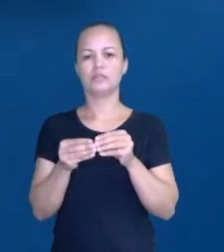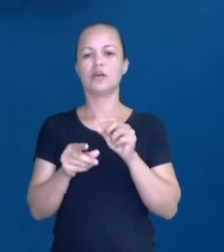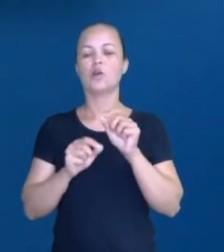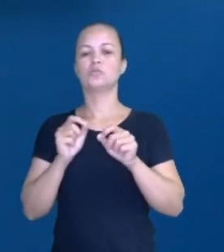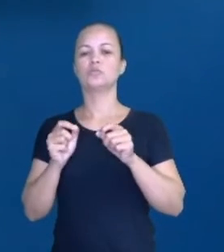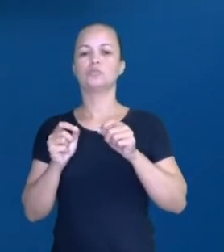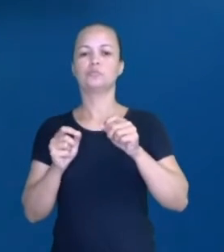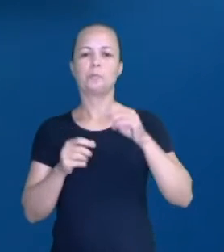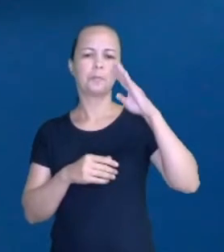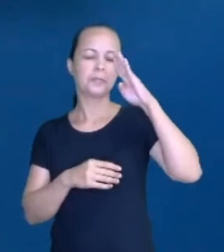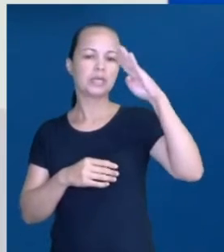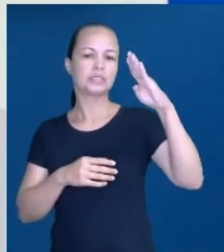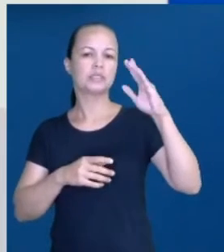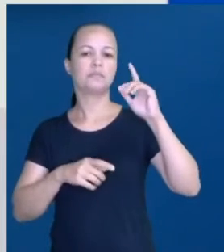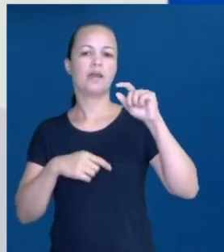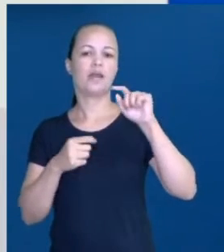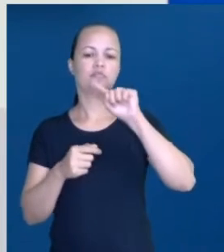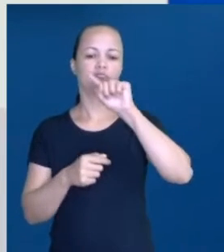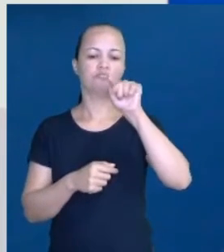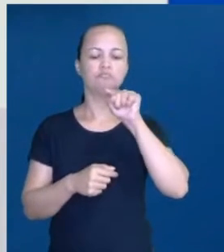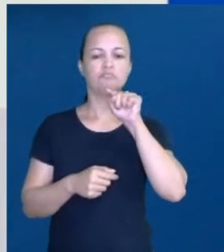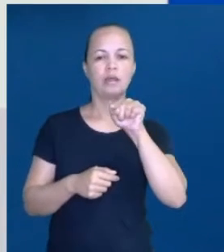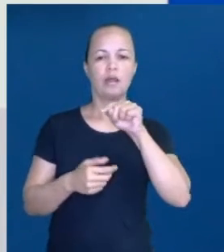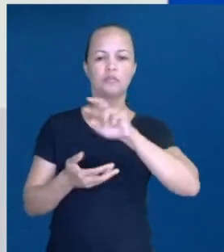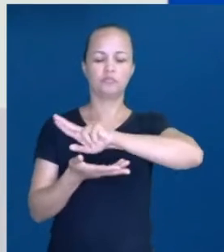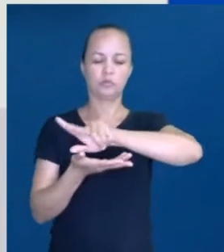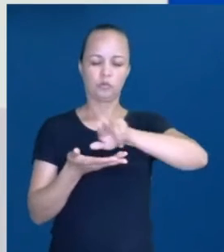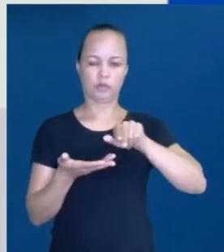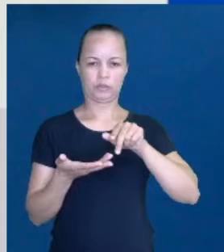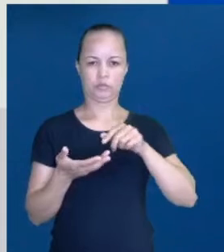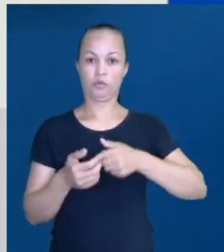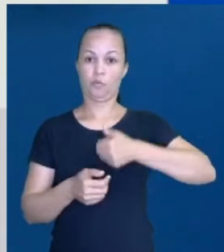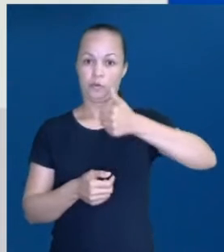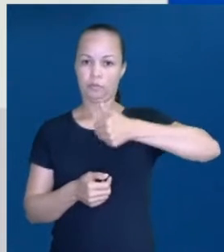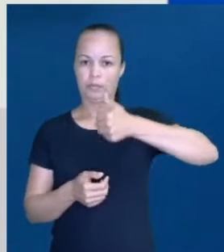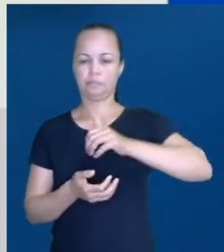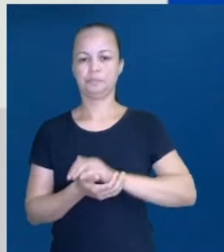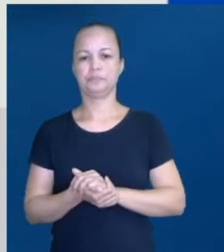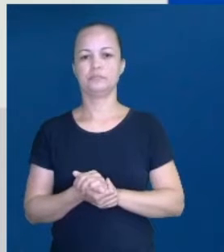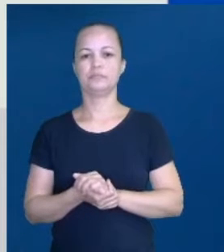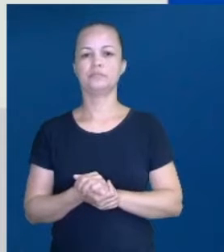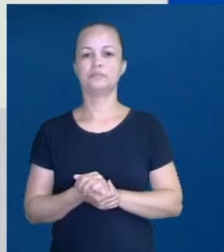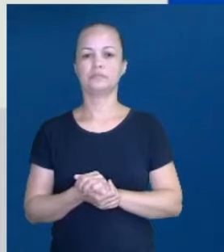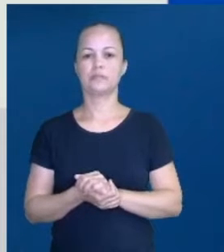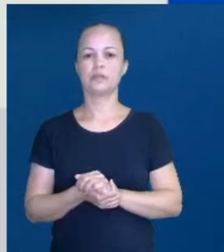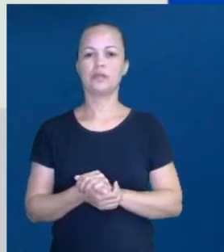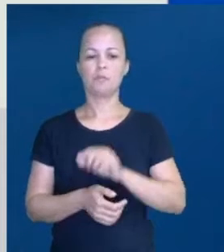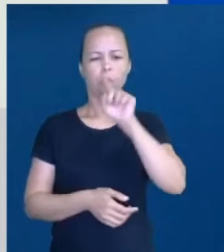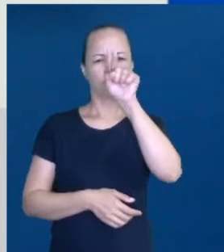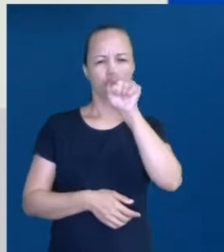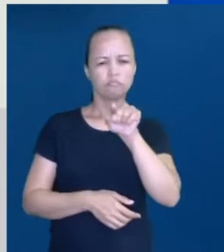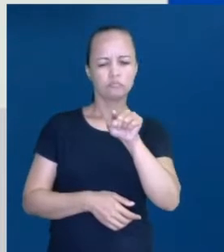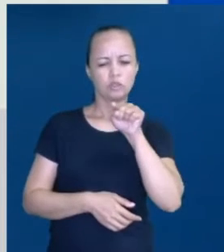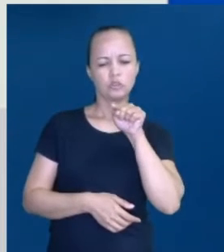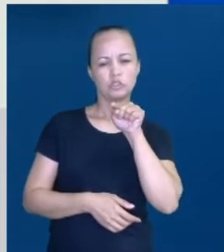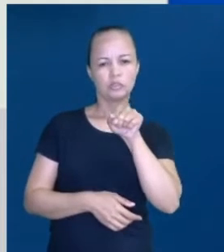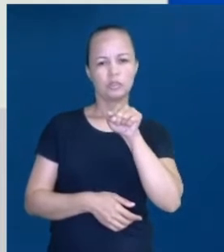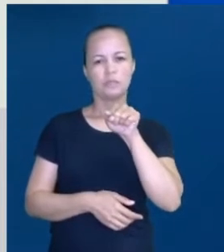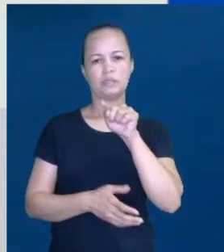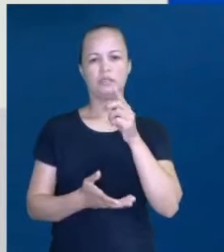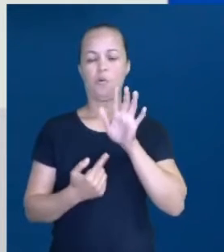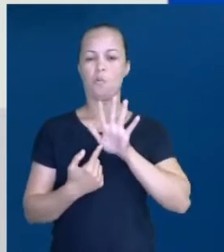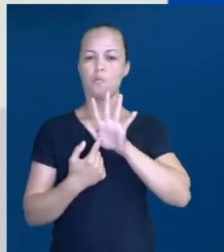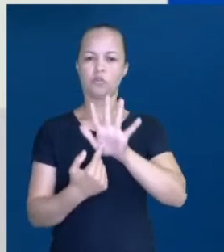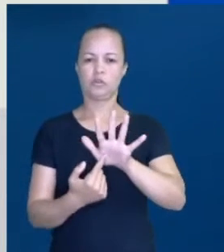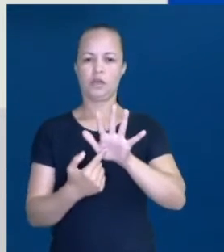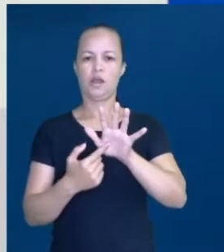dos principais sinais de pontuação. Trouxe aqui o primeiro, ponto de exclamação, ó. Então, ele é usado para indicar